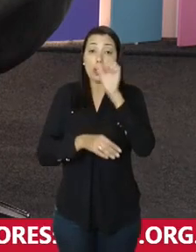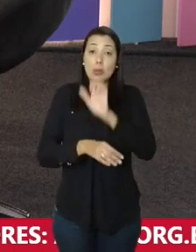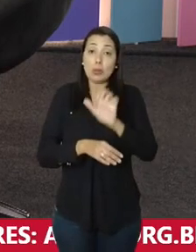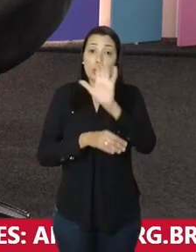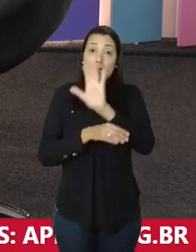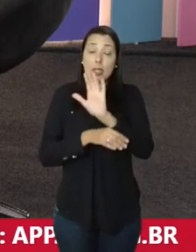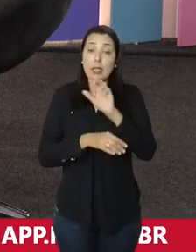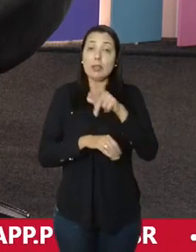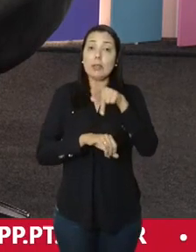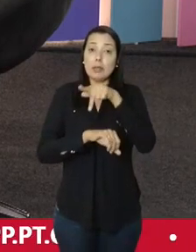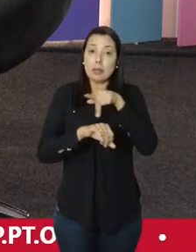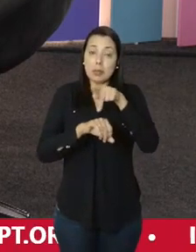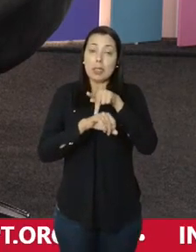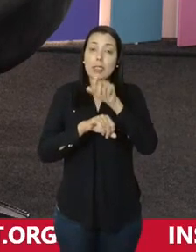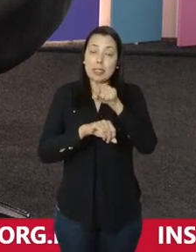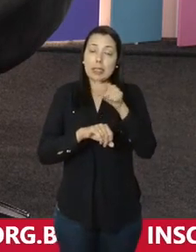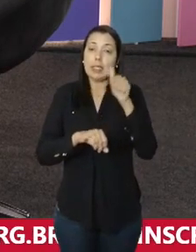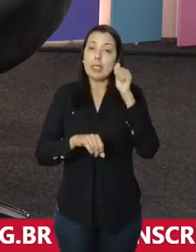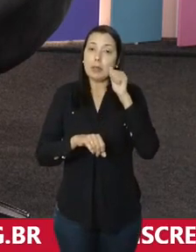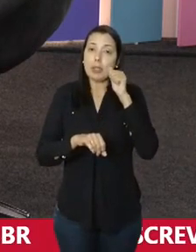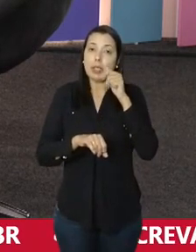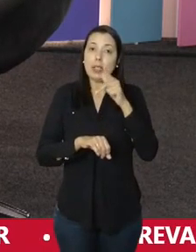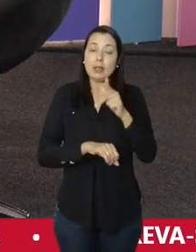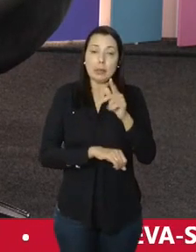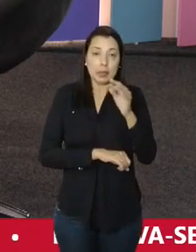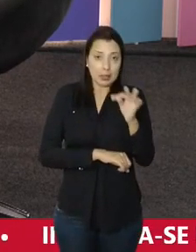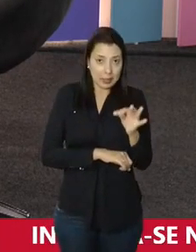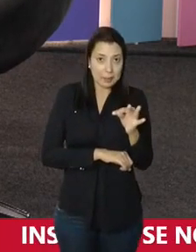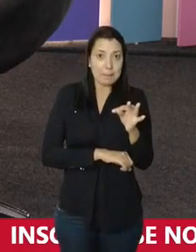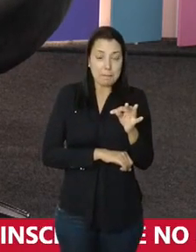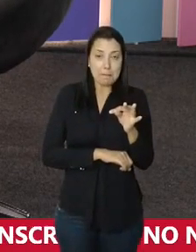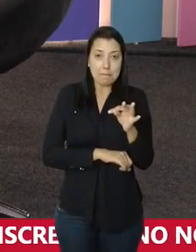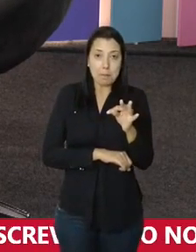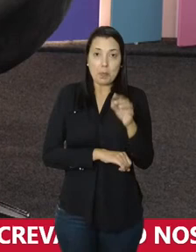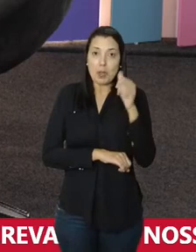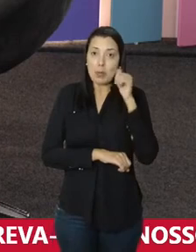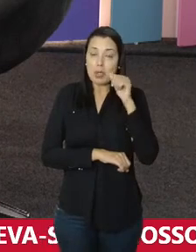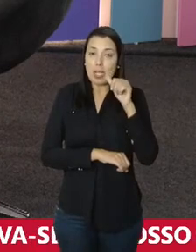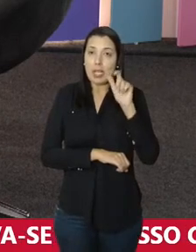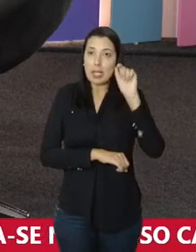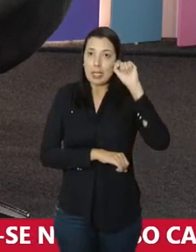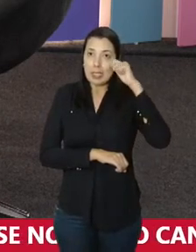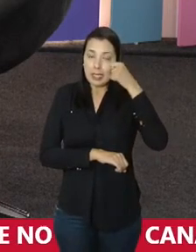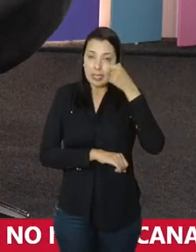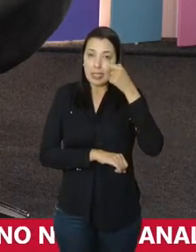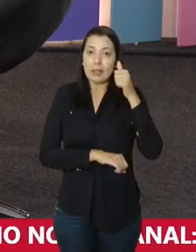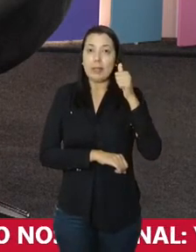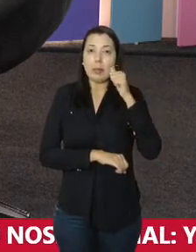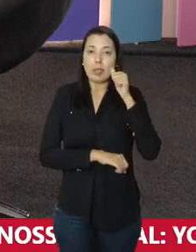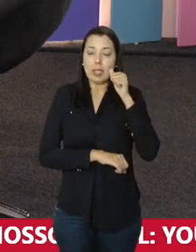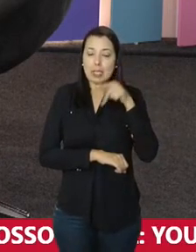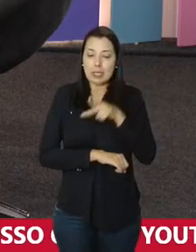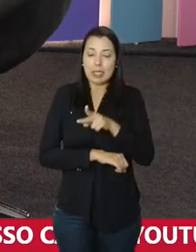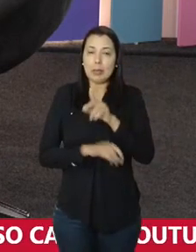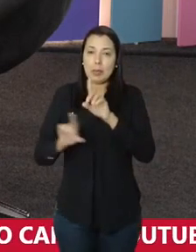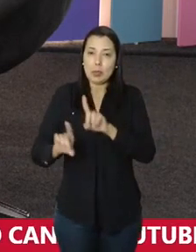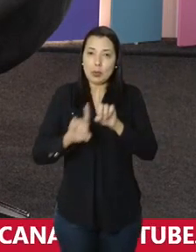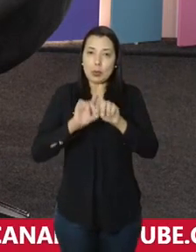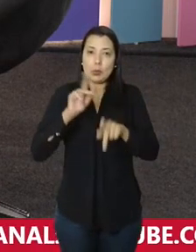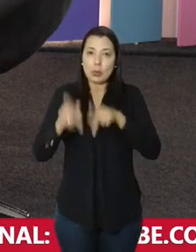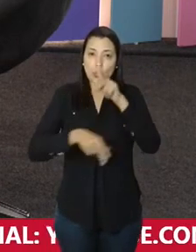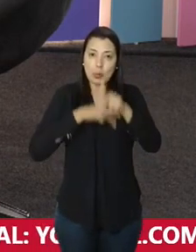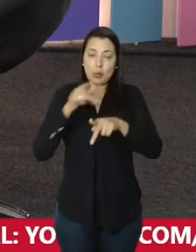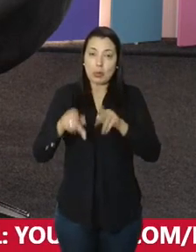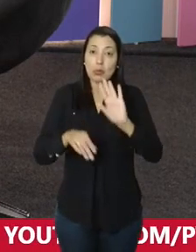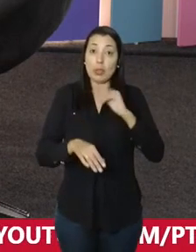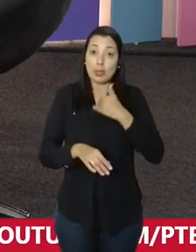estado neste país. E é a mulher do Partido dos Trabalhadores, uma mulher negra, uma mulher que sempre esteve ao lado do povo.